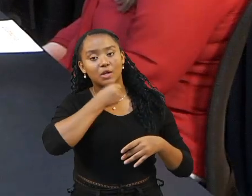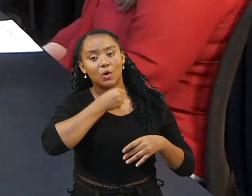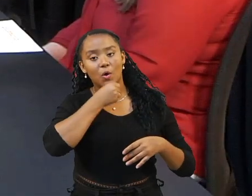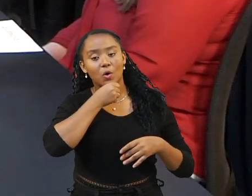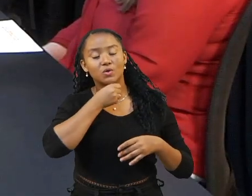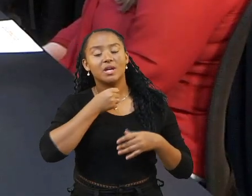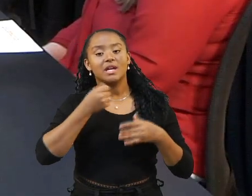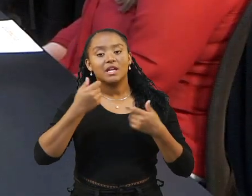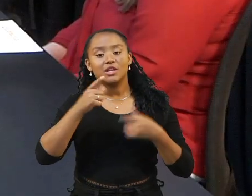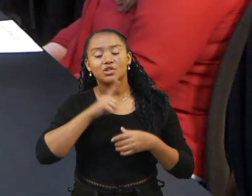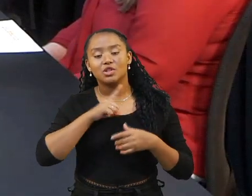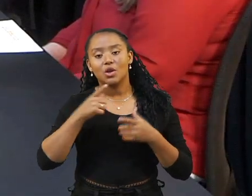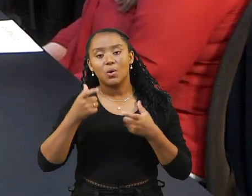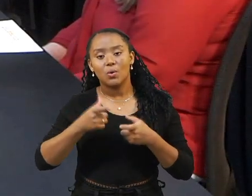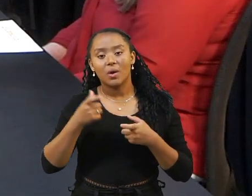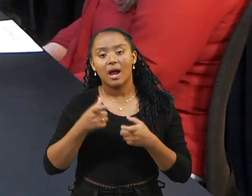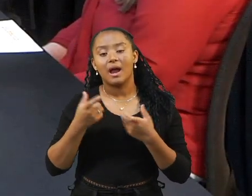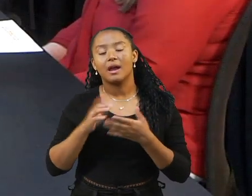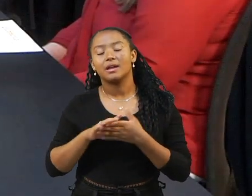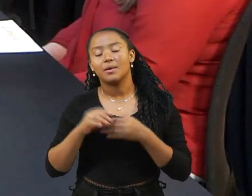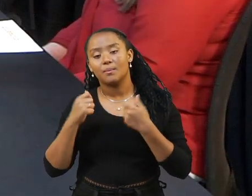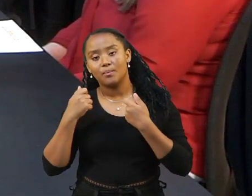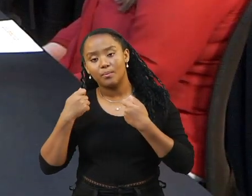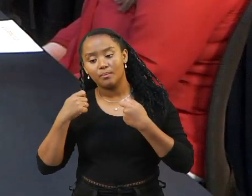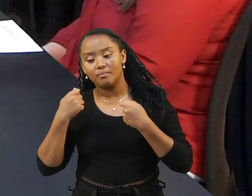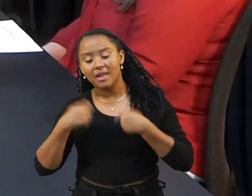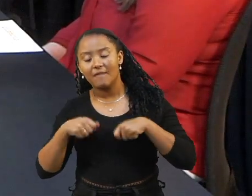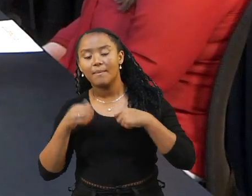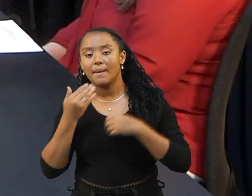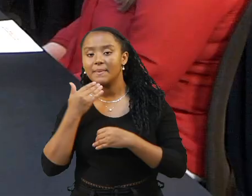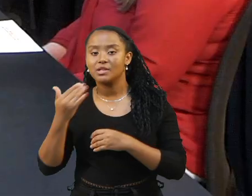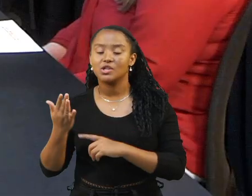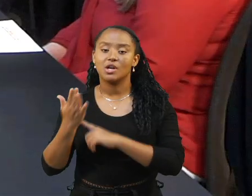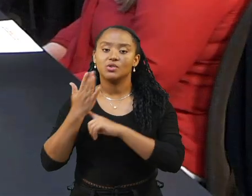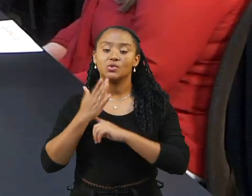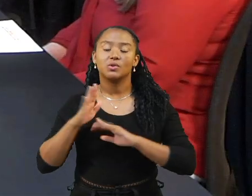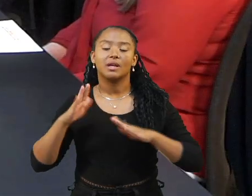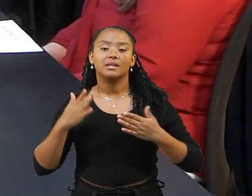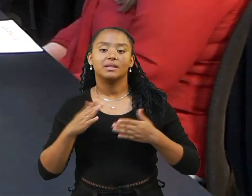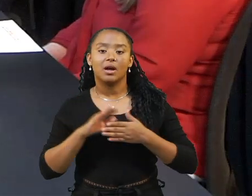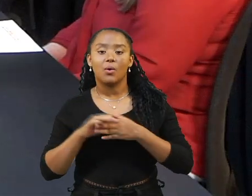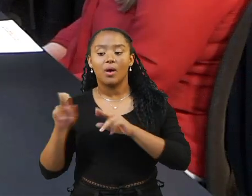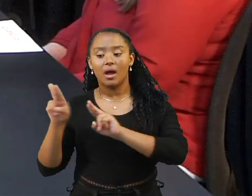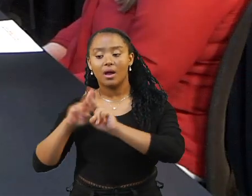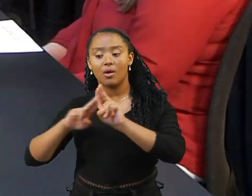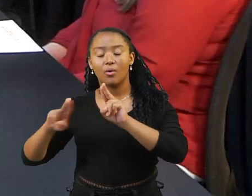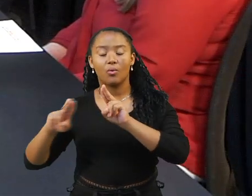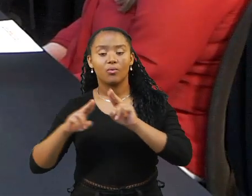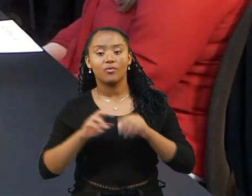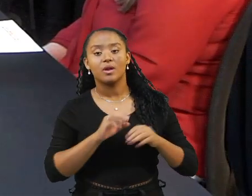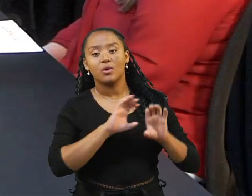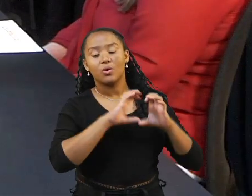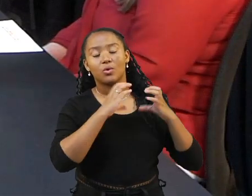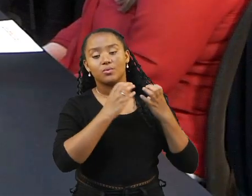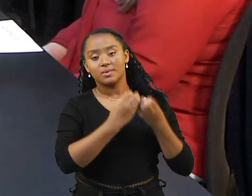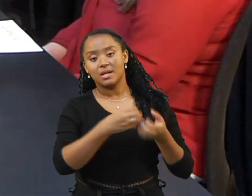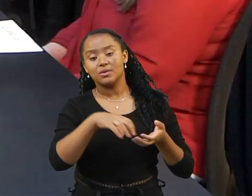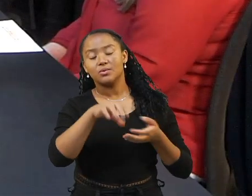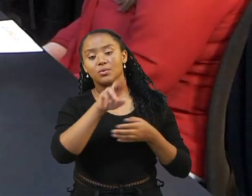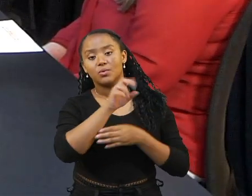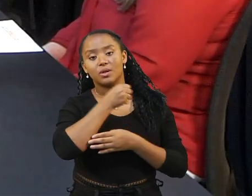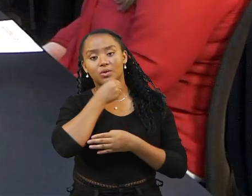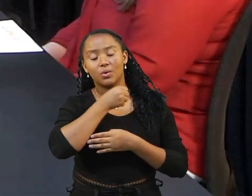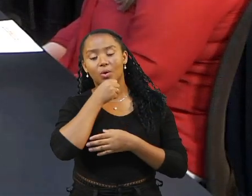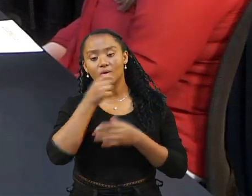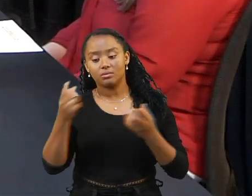procurar. Então, junto com a Secretaria Social da Prefeitura, o Conselho do Idoso e a universidade, a